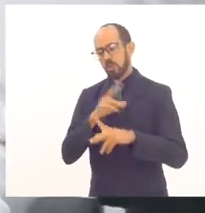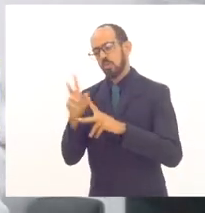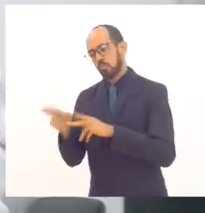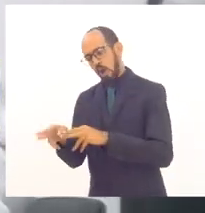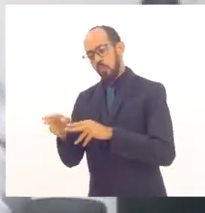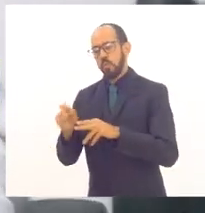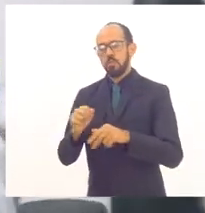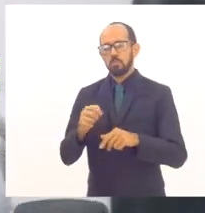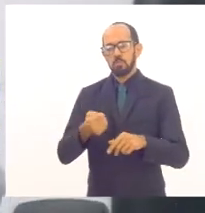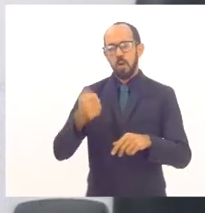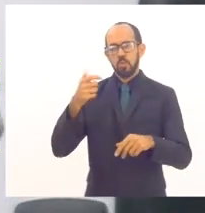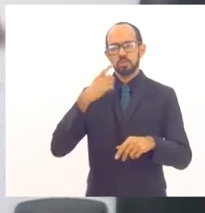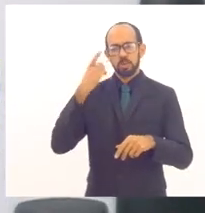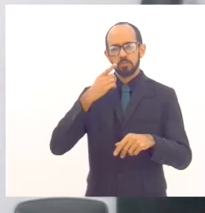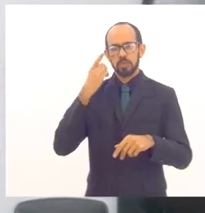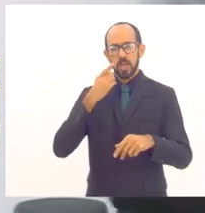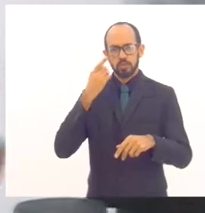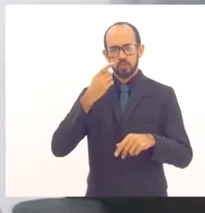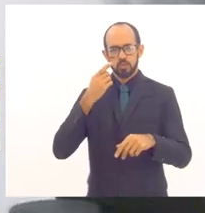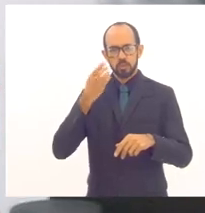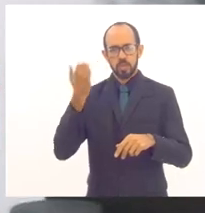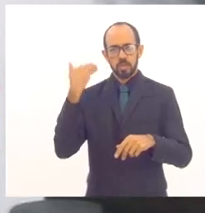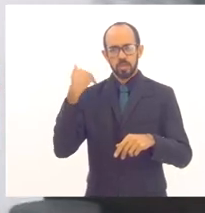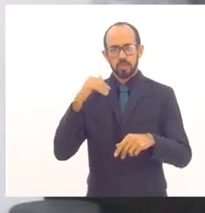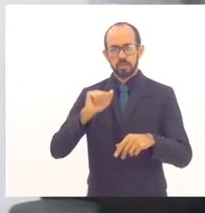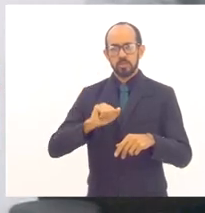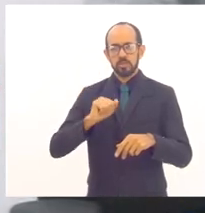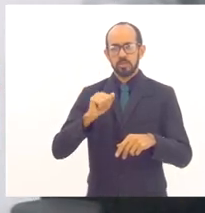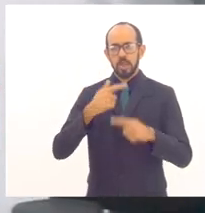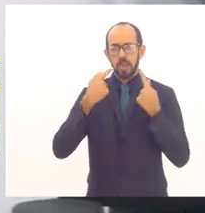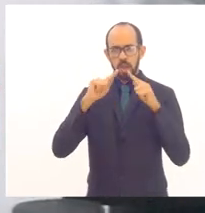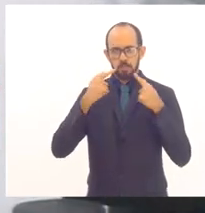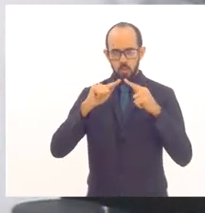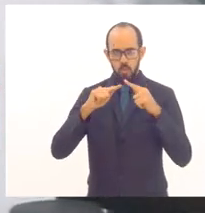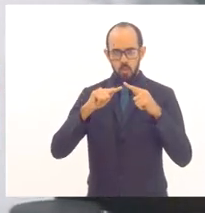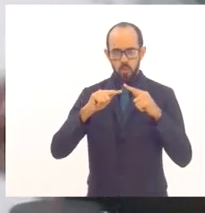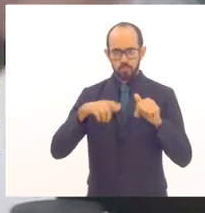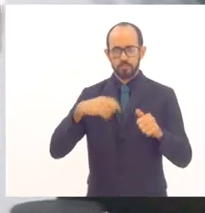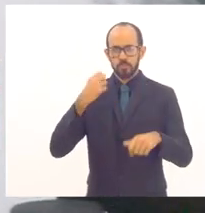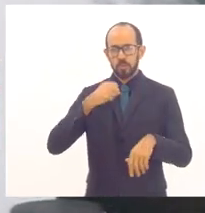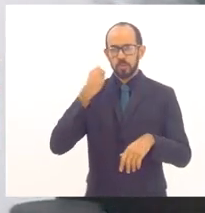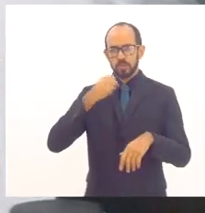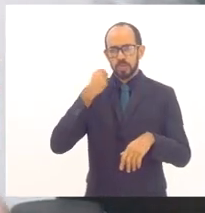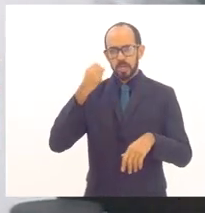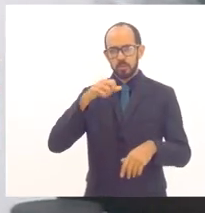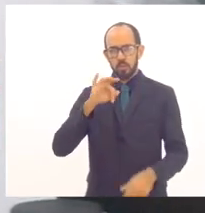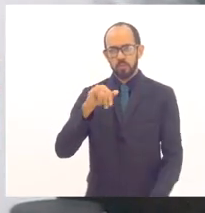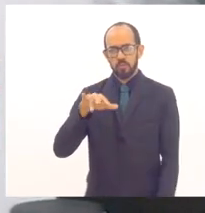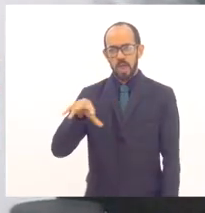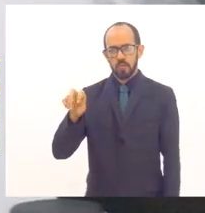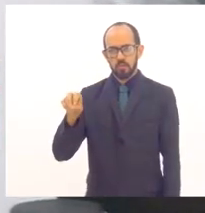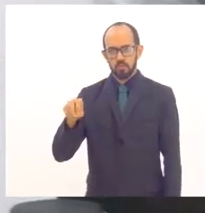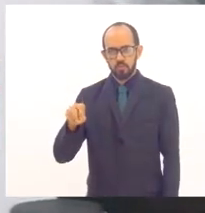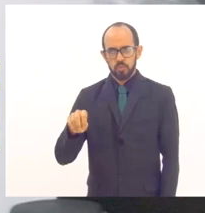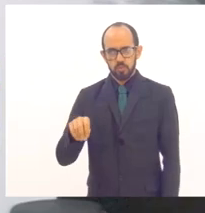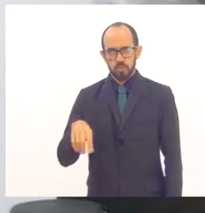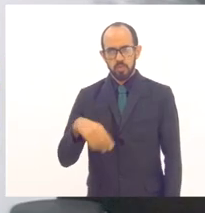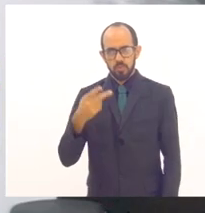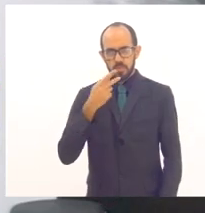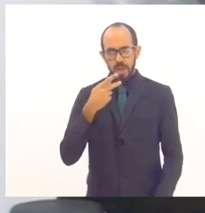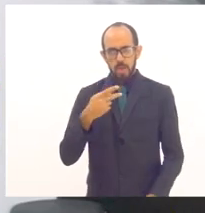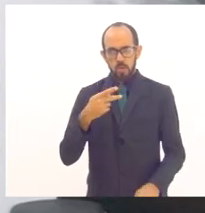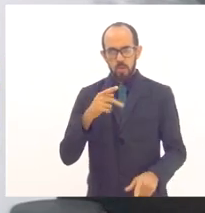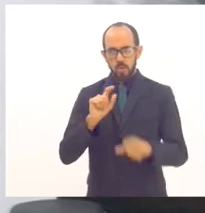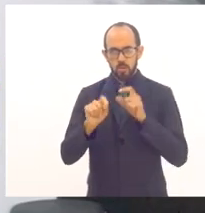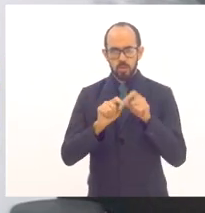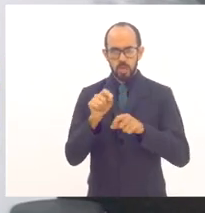poucos deputados contestaram. Um deles foi o atual senador Flávio Bolsonaro, que à época era deputado, que disse o